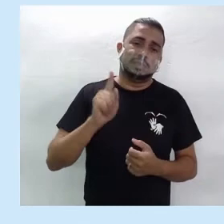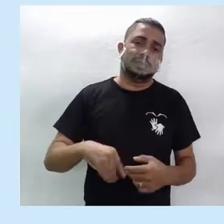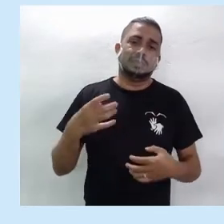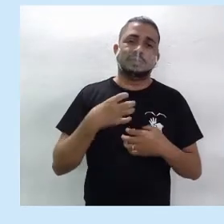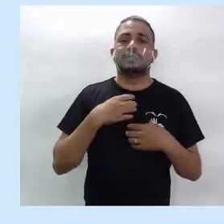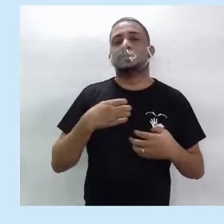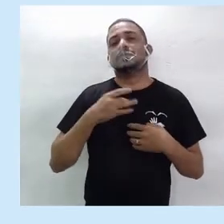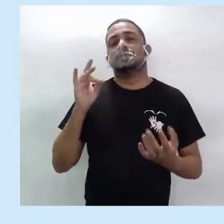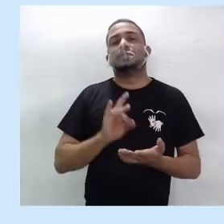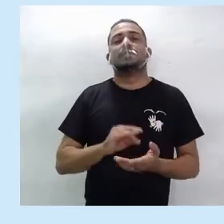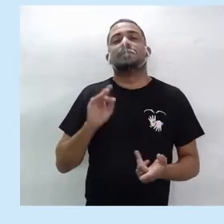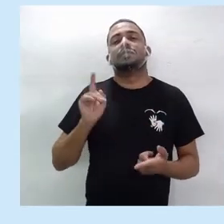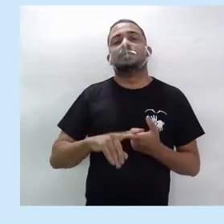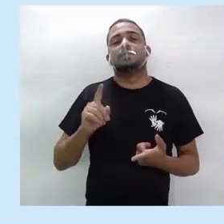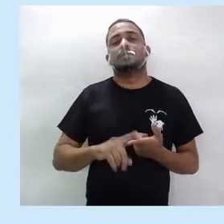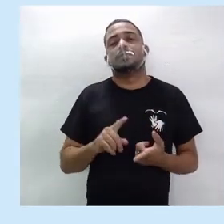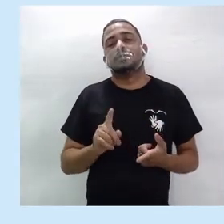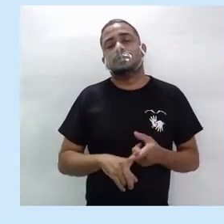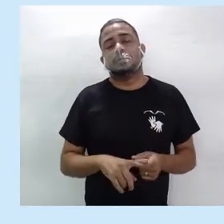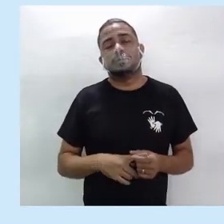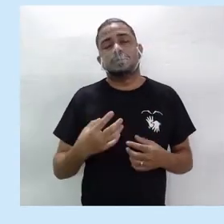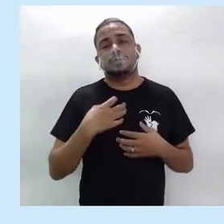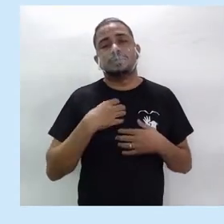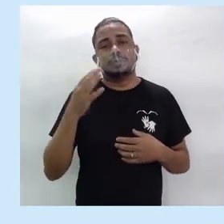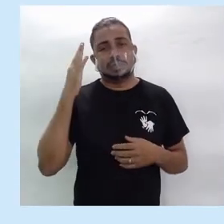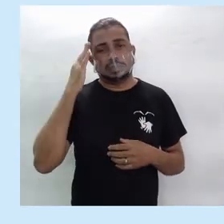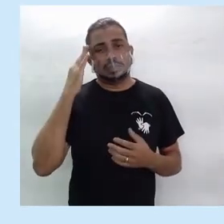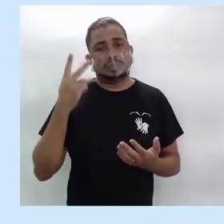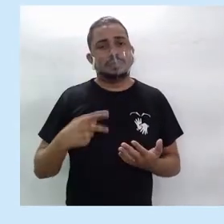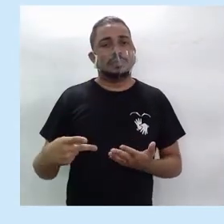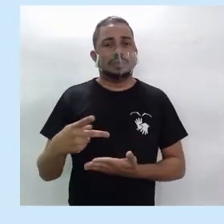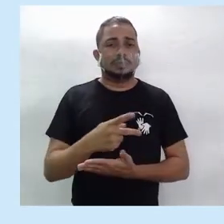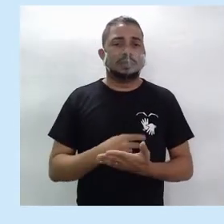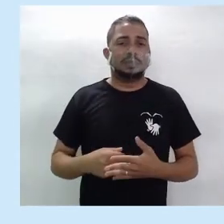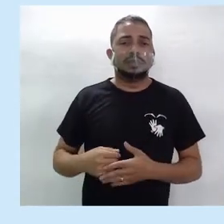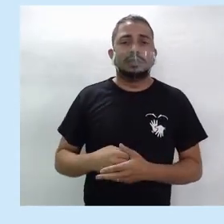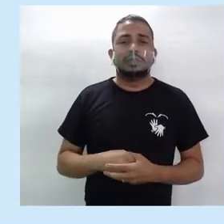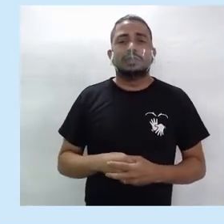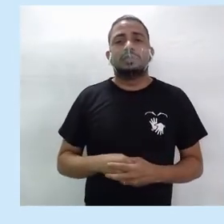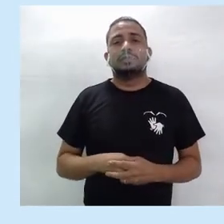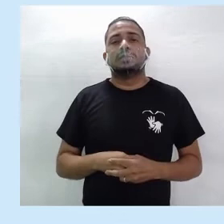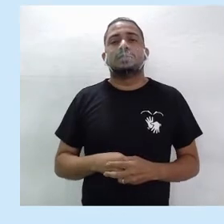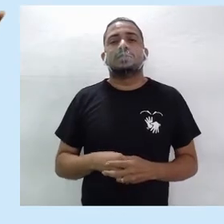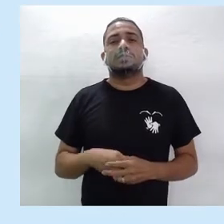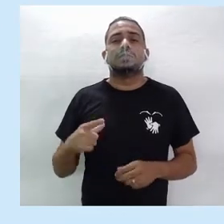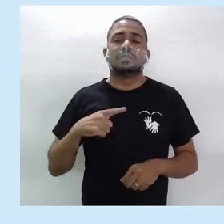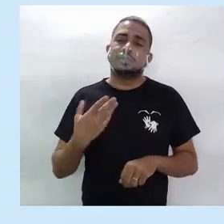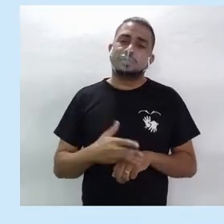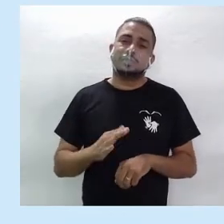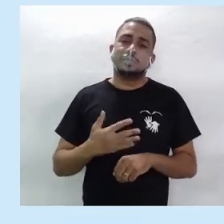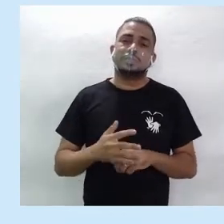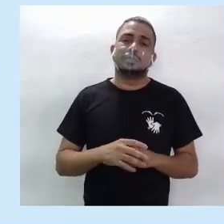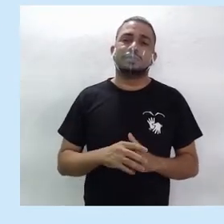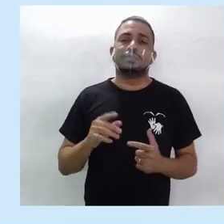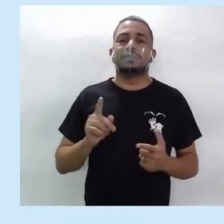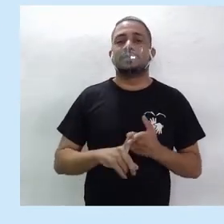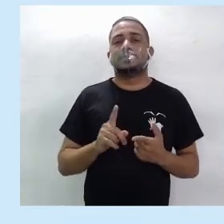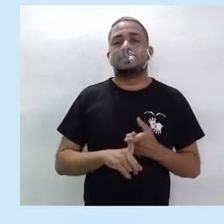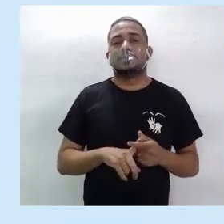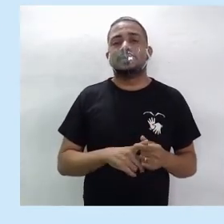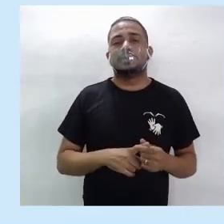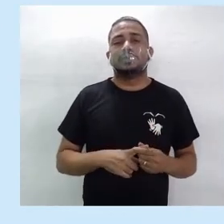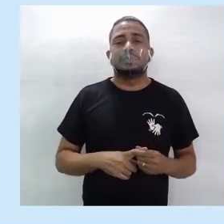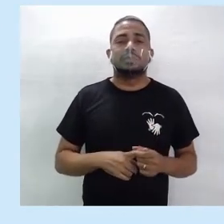real. E isso também é uma forma de entender mapas, tá? É uma dinâmica dos mapas também,